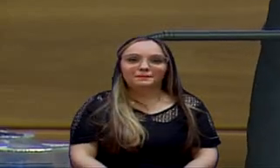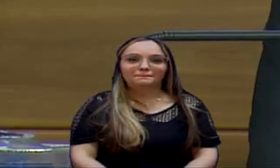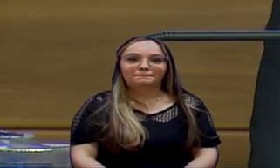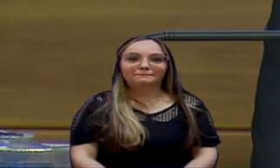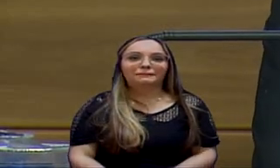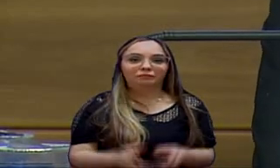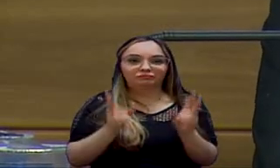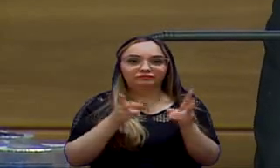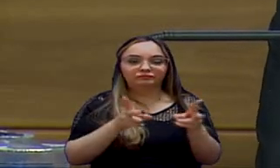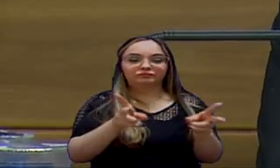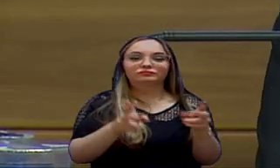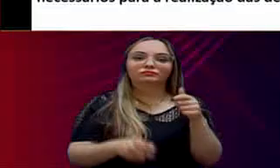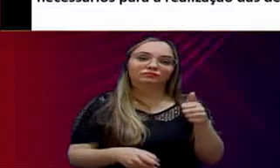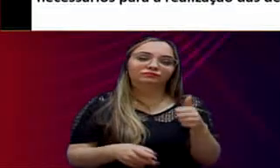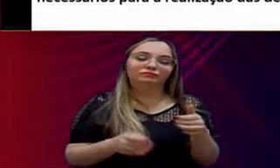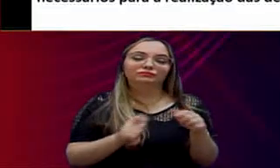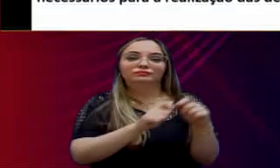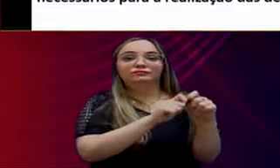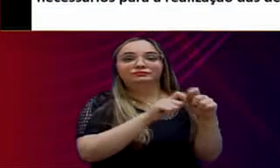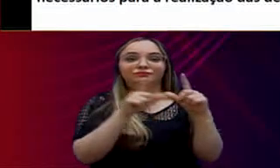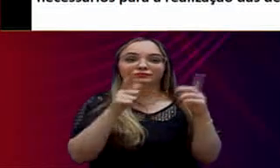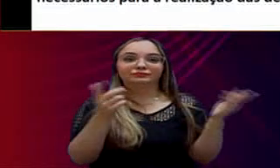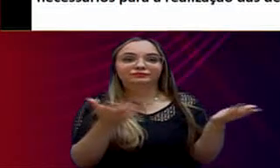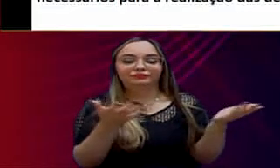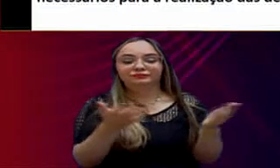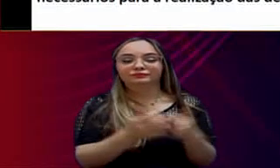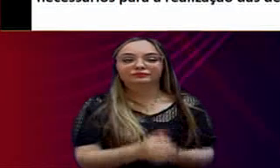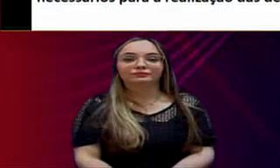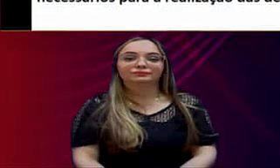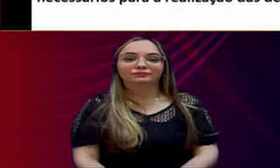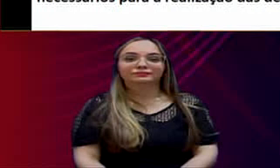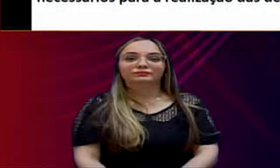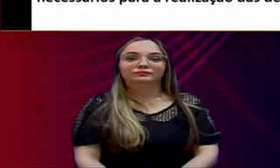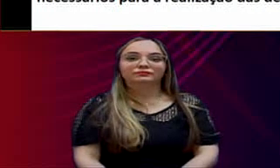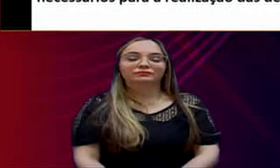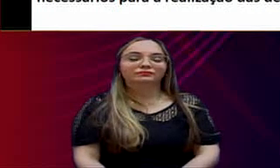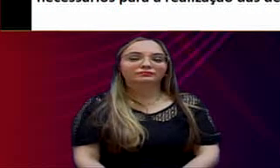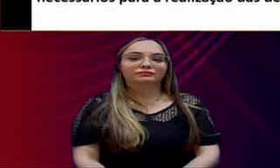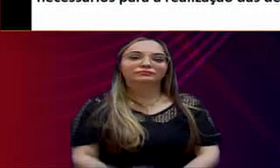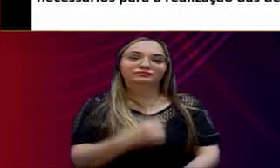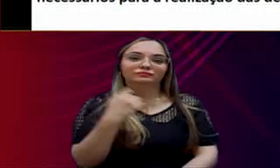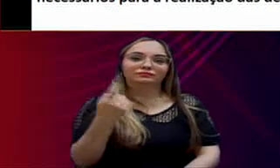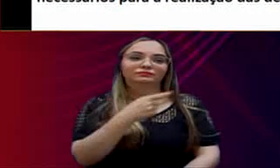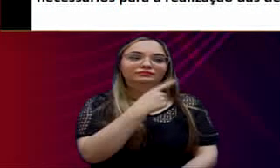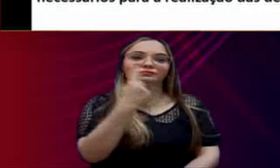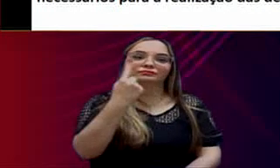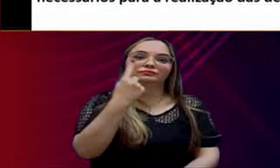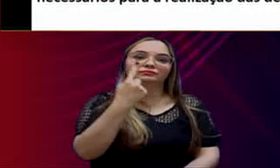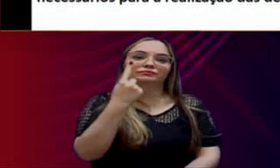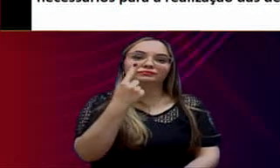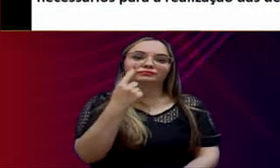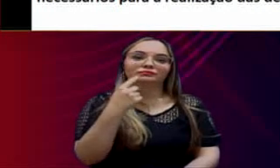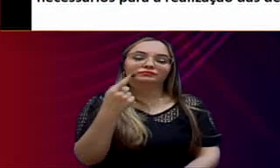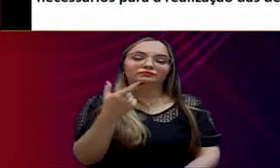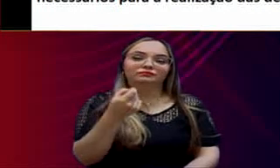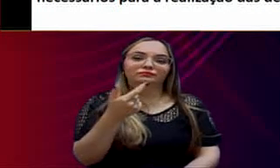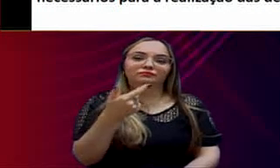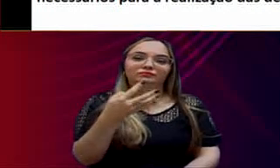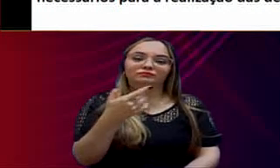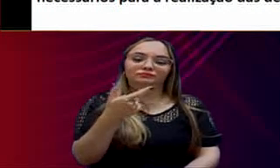continuando Então o próximo quadro aqui nós trouxemos aqui o resultado primário apurado né para